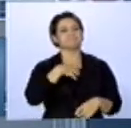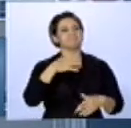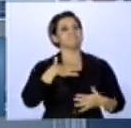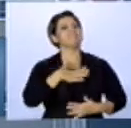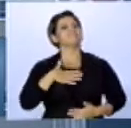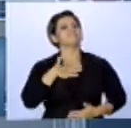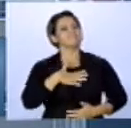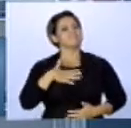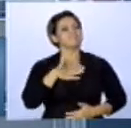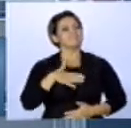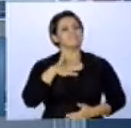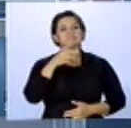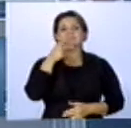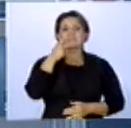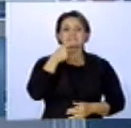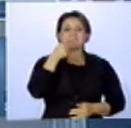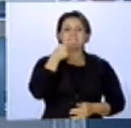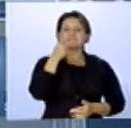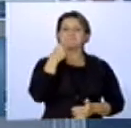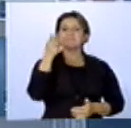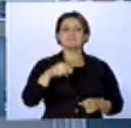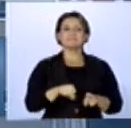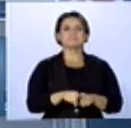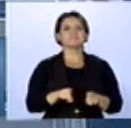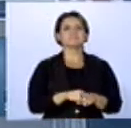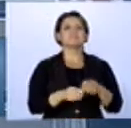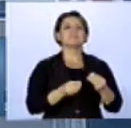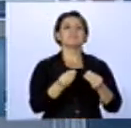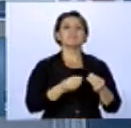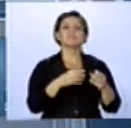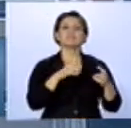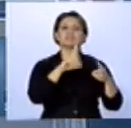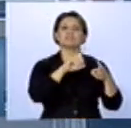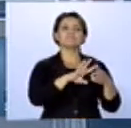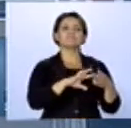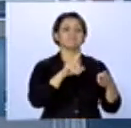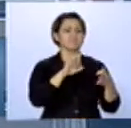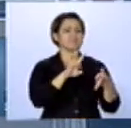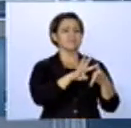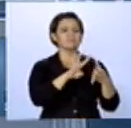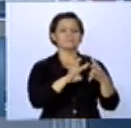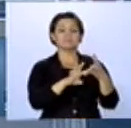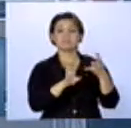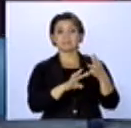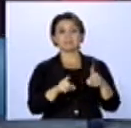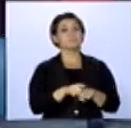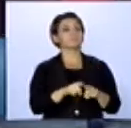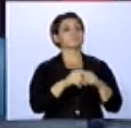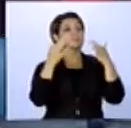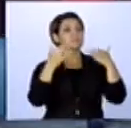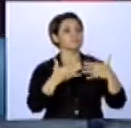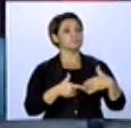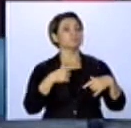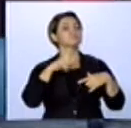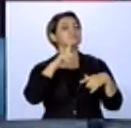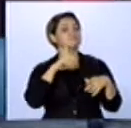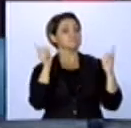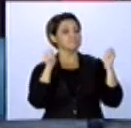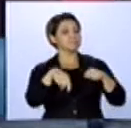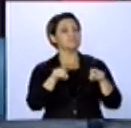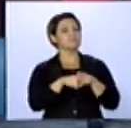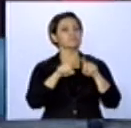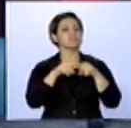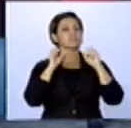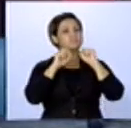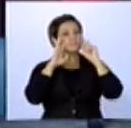a minha fala senhor presidente tá dividido em quatro grandes prismas por meio dos quais nós temos condições de